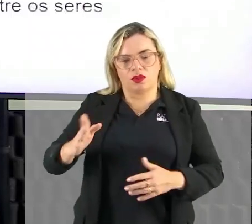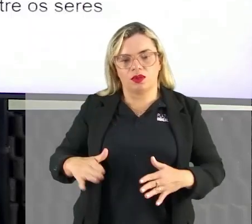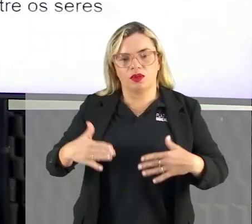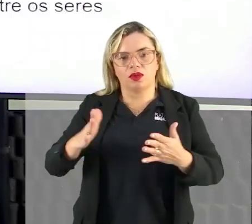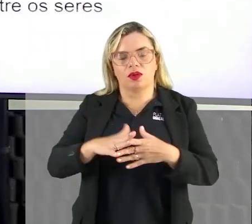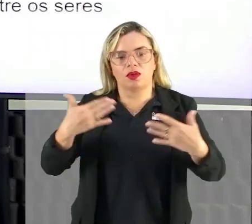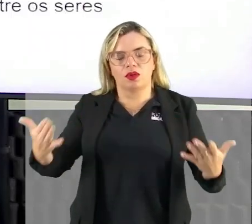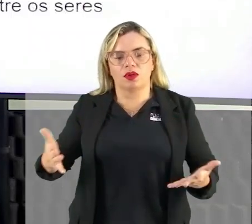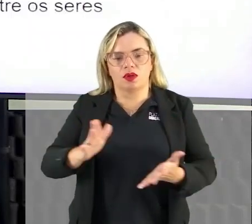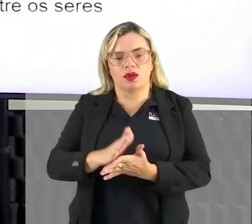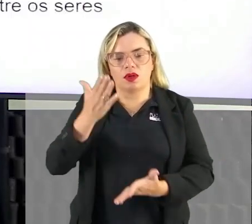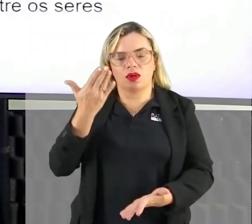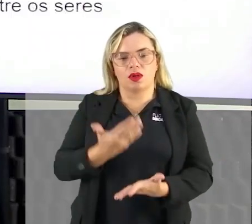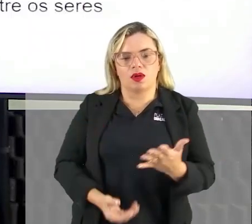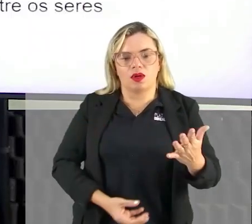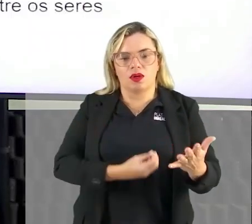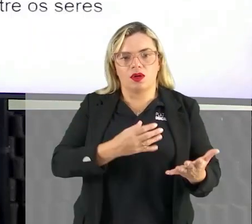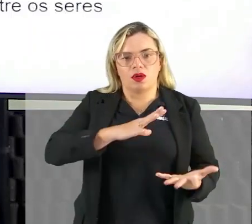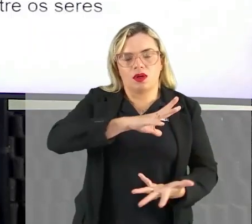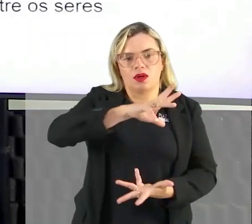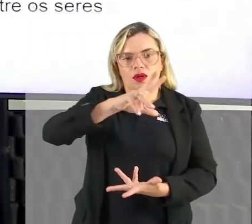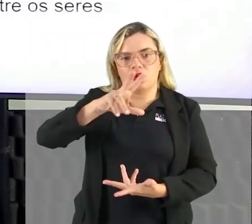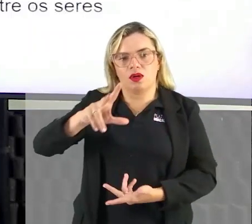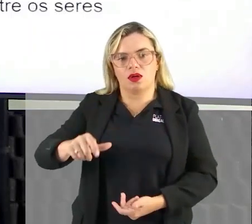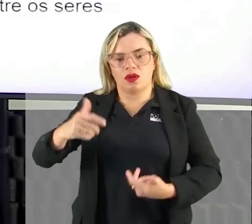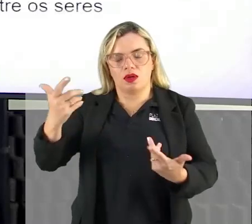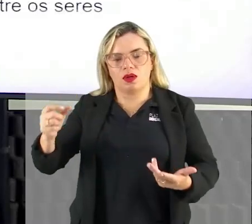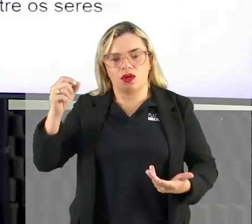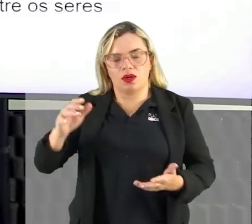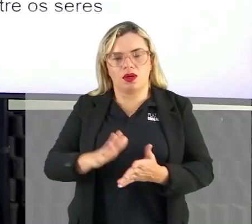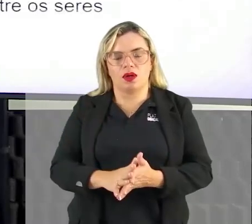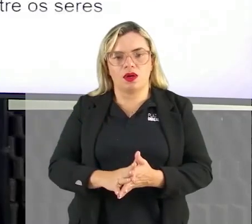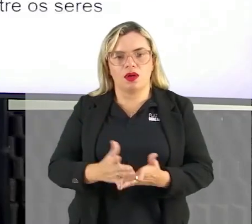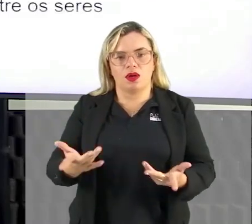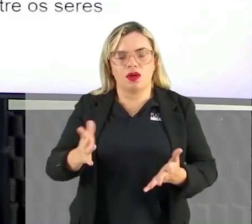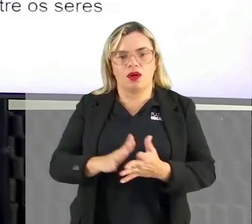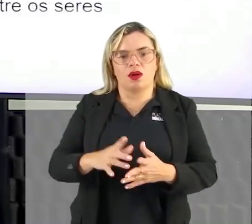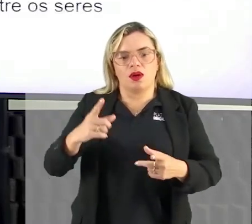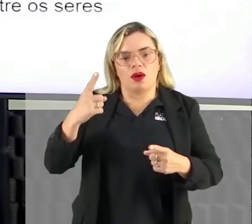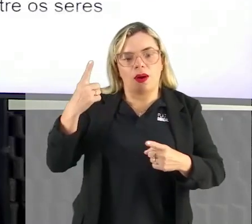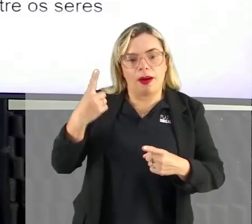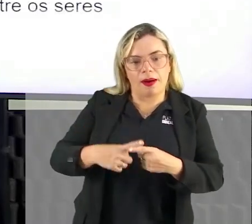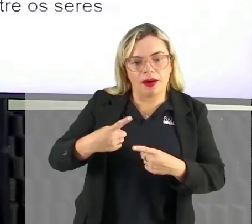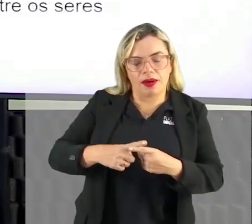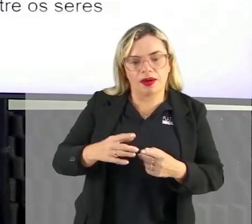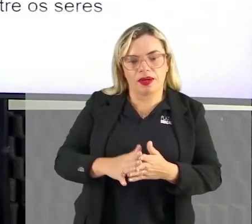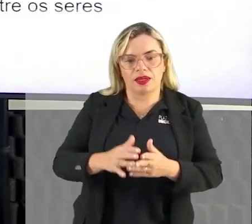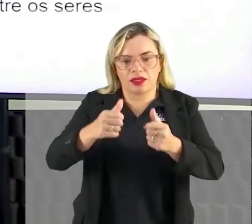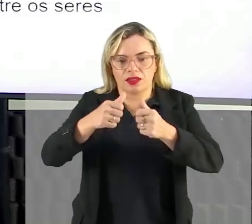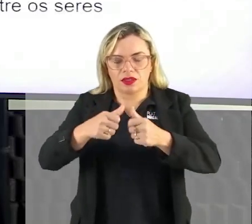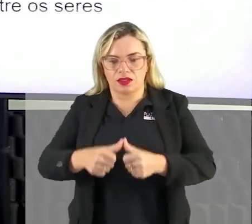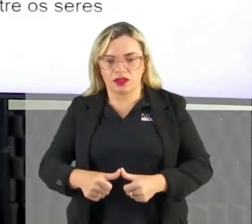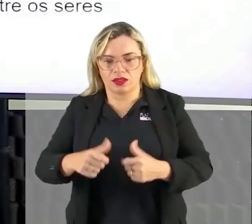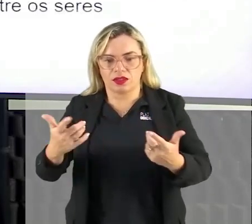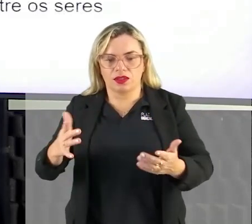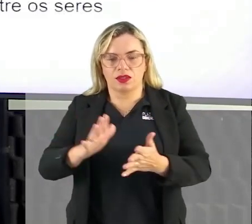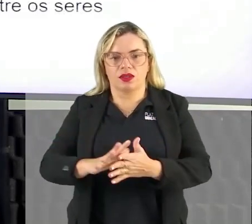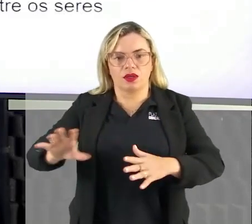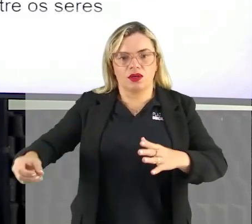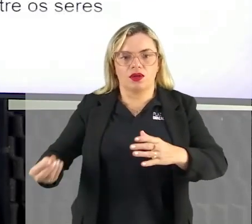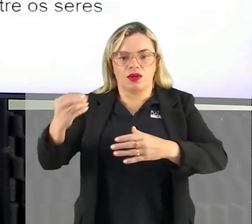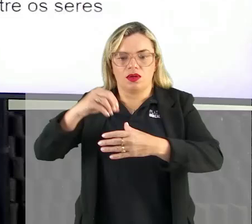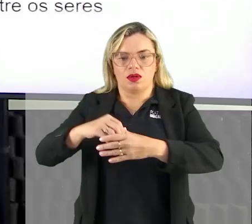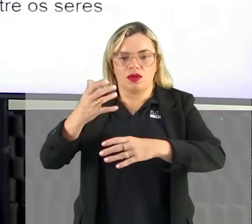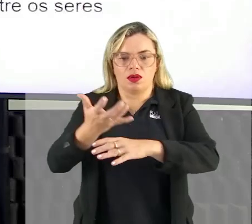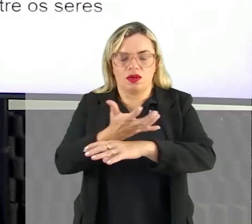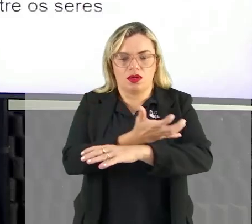leva à perda de biodiversidade? Porque elas ocupam áreas onde devia ter nativa, entendeu? Então, assim, ali onde tem um monte de